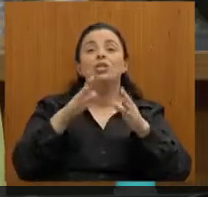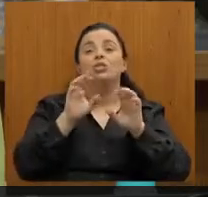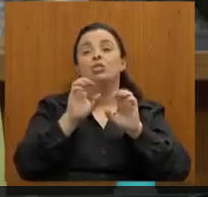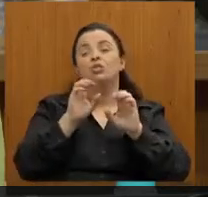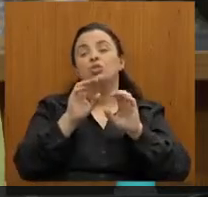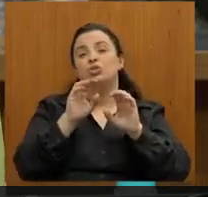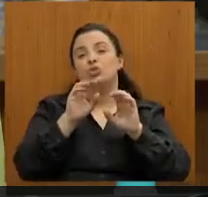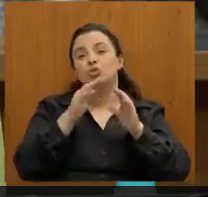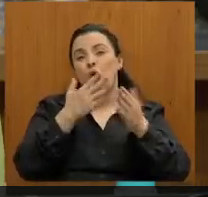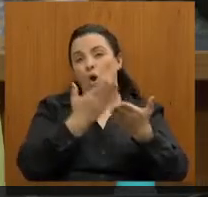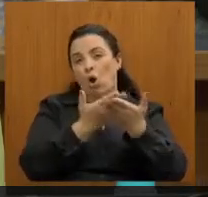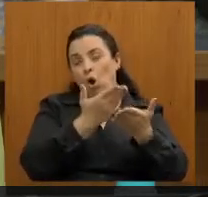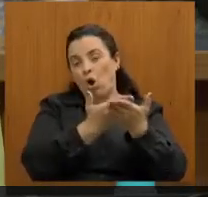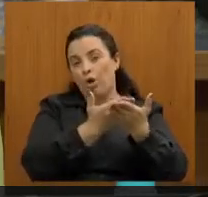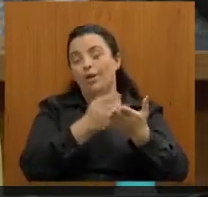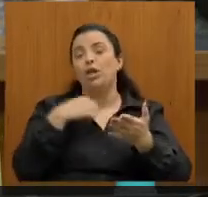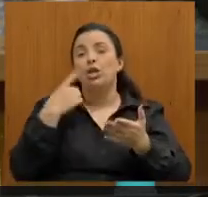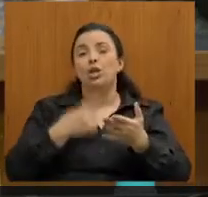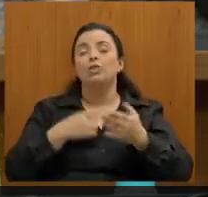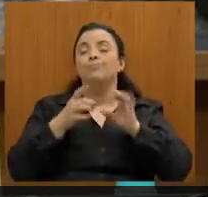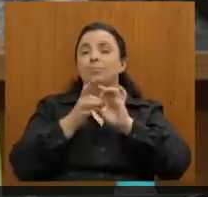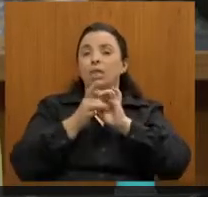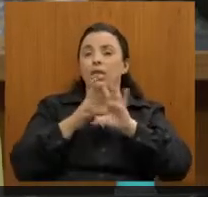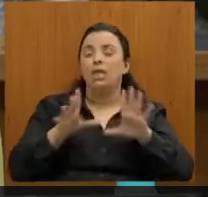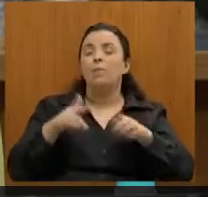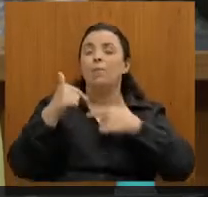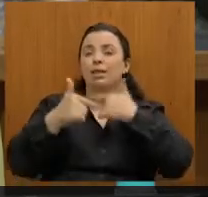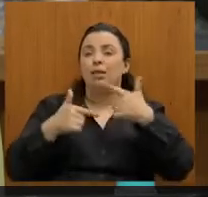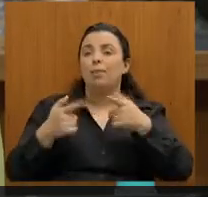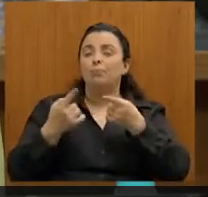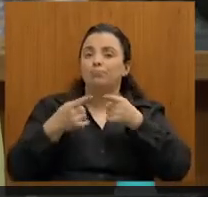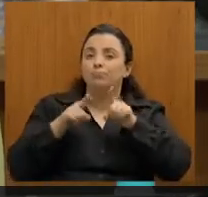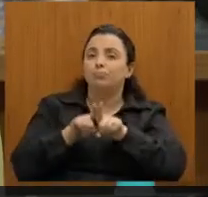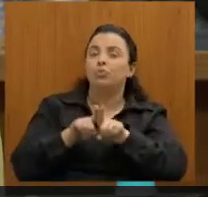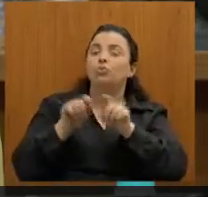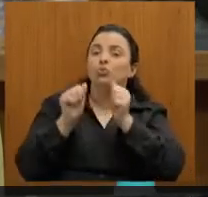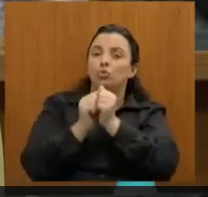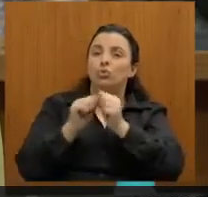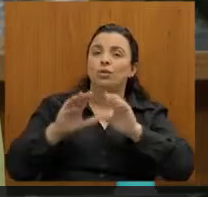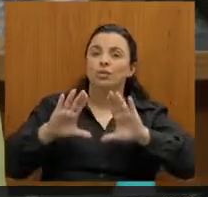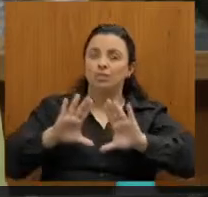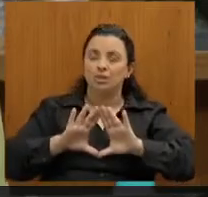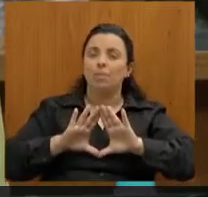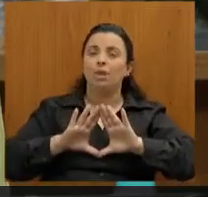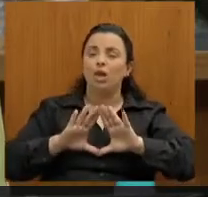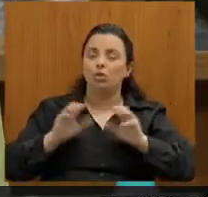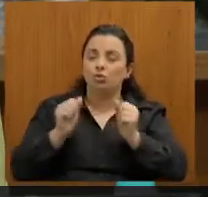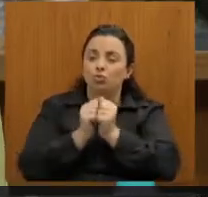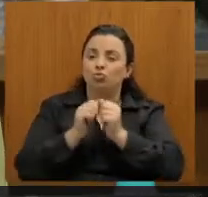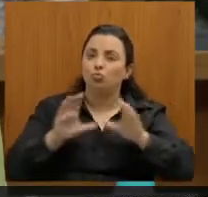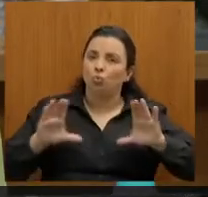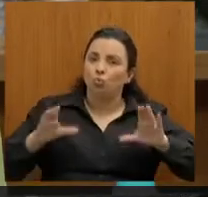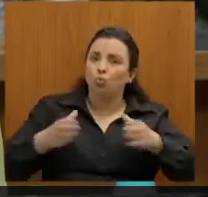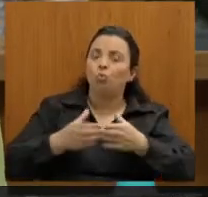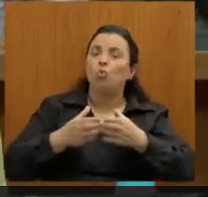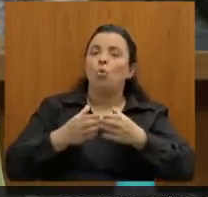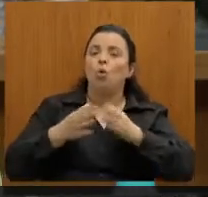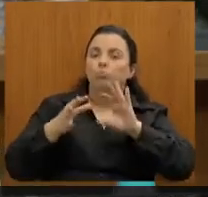disposição da Assembleia Legislativa para trabalharmos de forma conjunta para somarmos